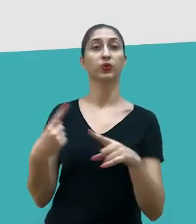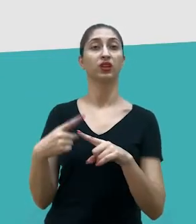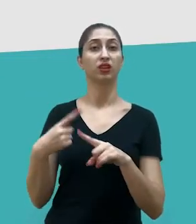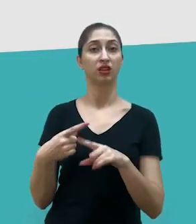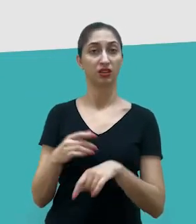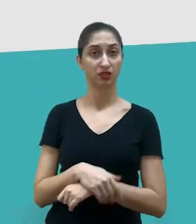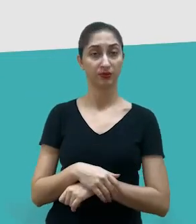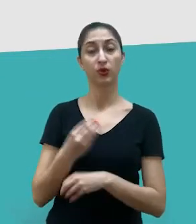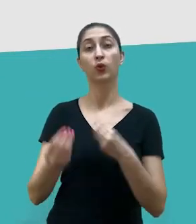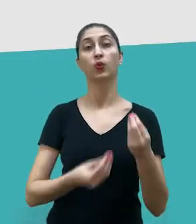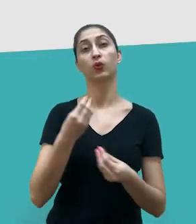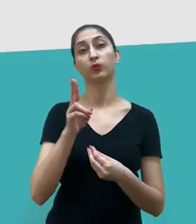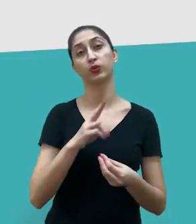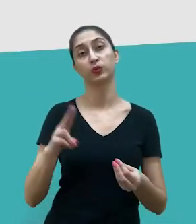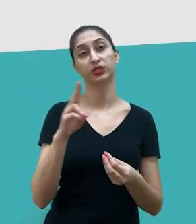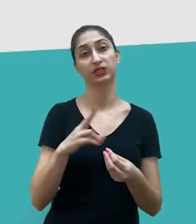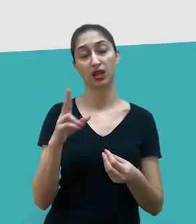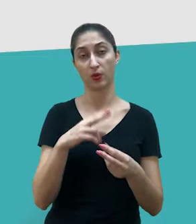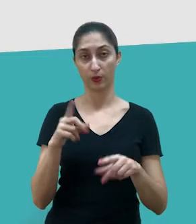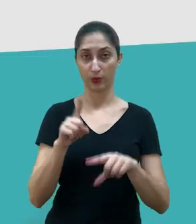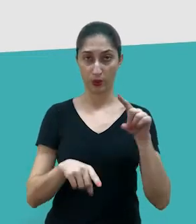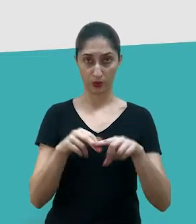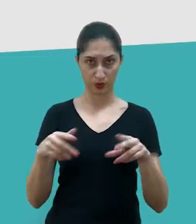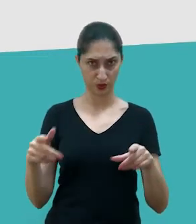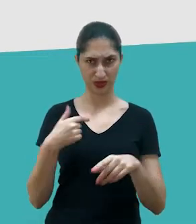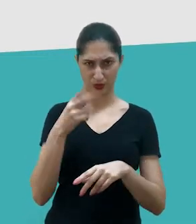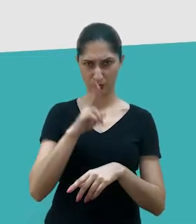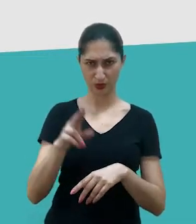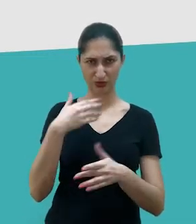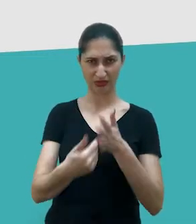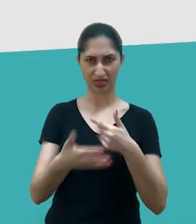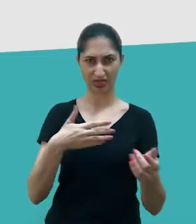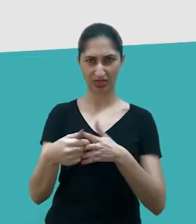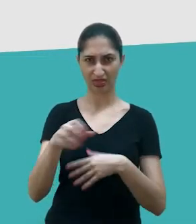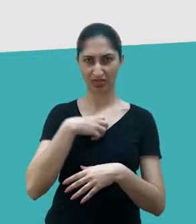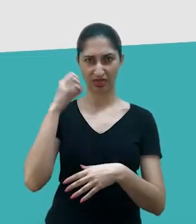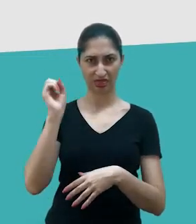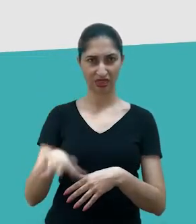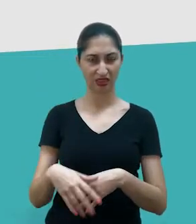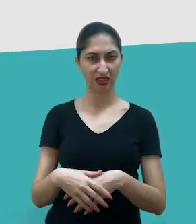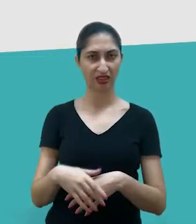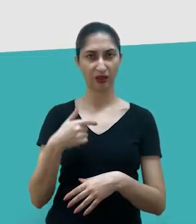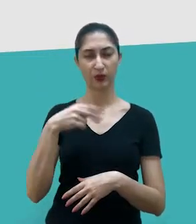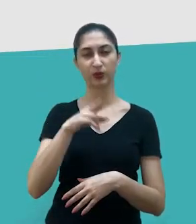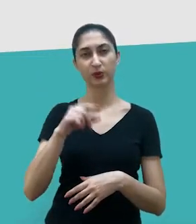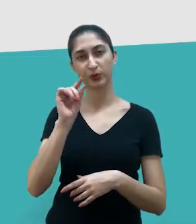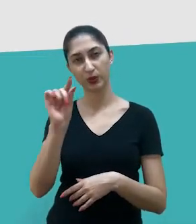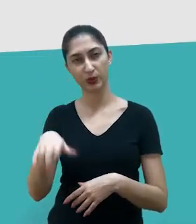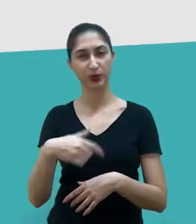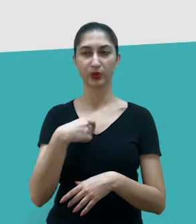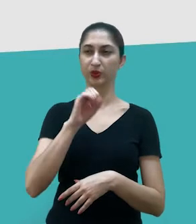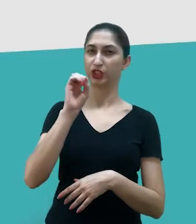Como usar o produto? Ou seja, eu estou usando de qualquer jeito, eu estou usando pouco, eu estou